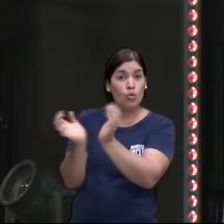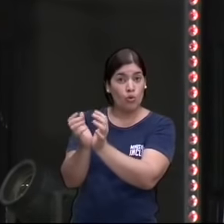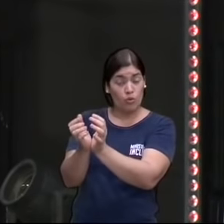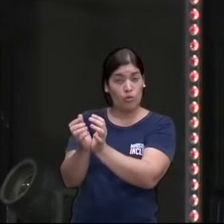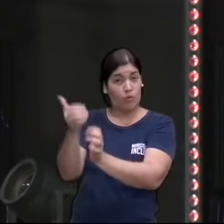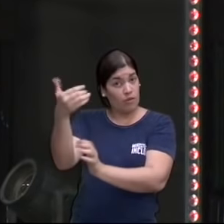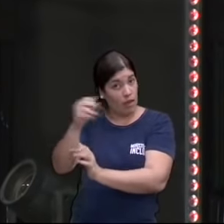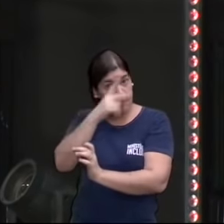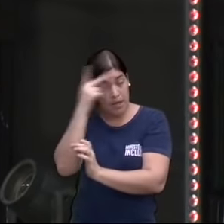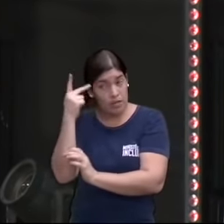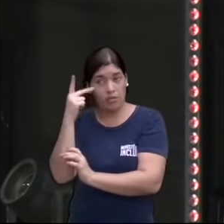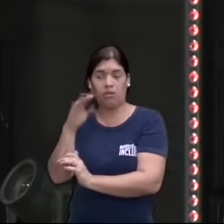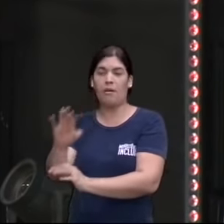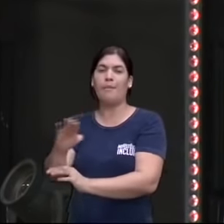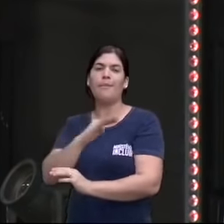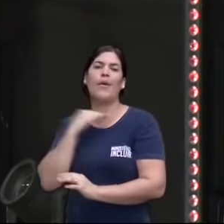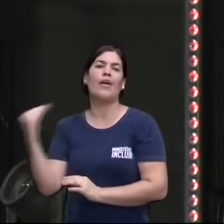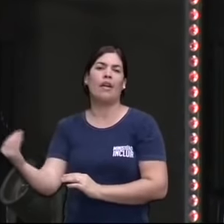O que aconteceu aqui?